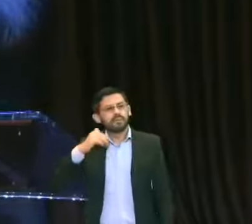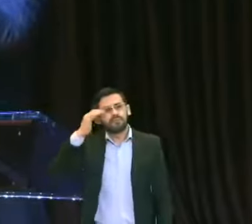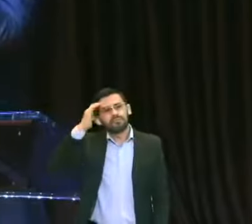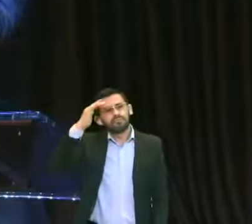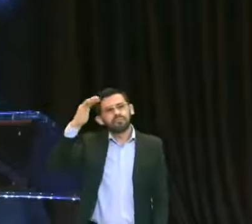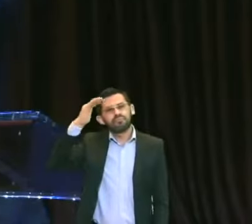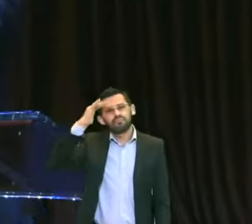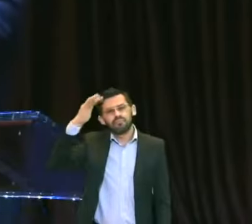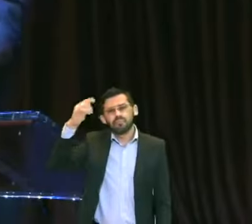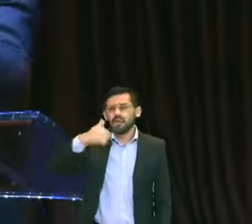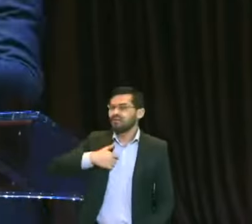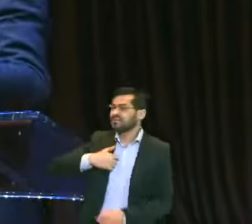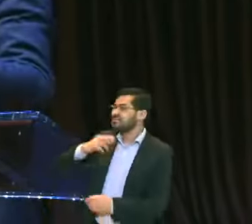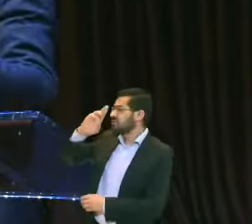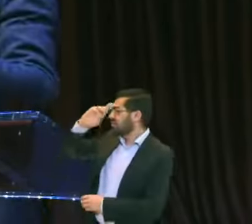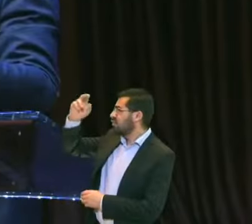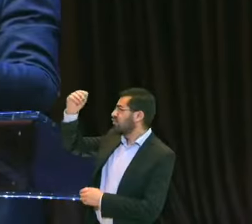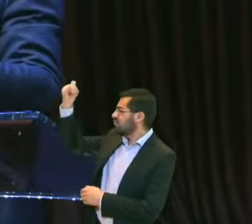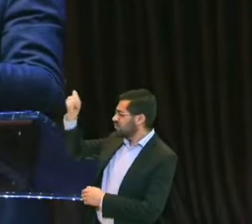continuei: Senhor, fala comigo.